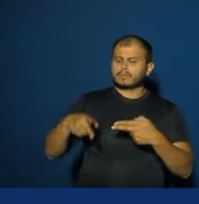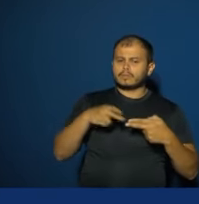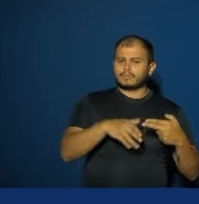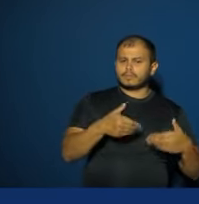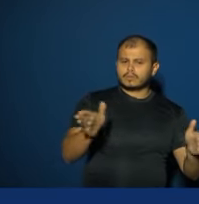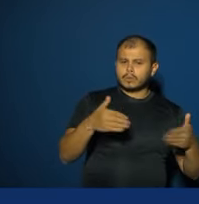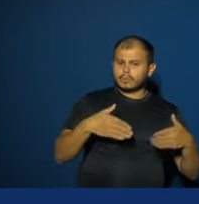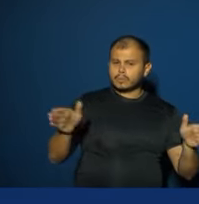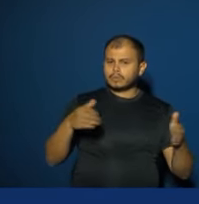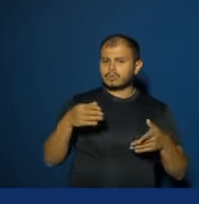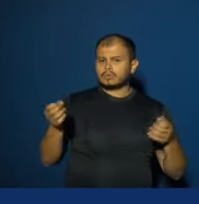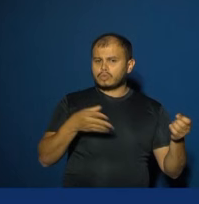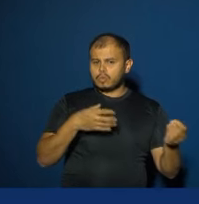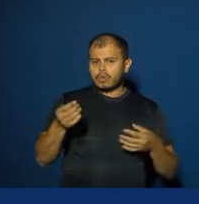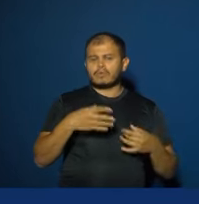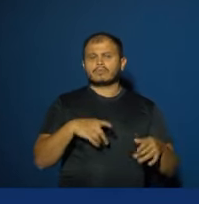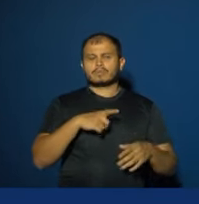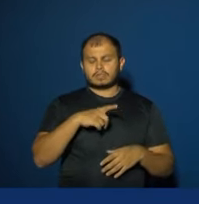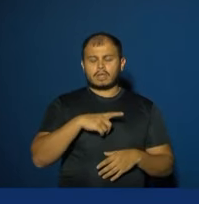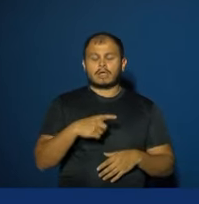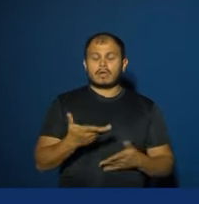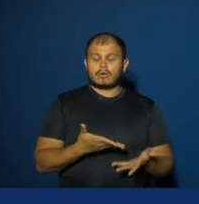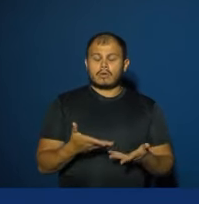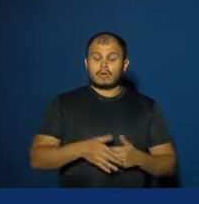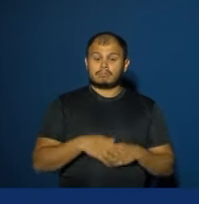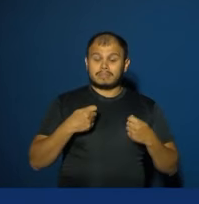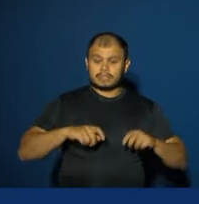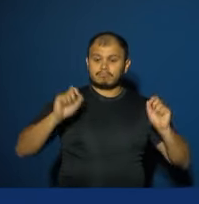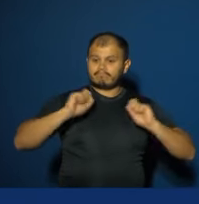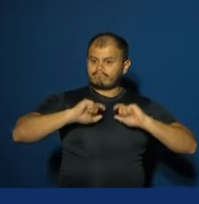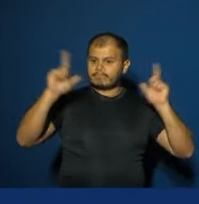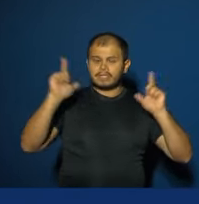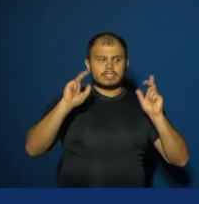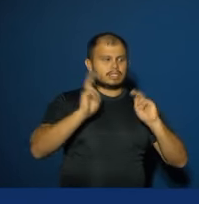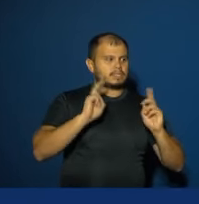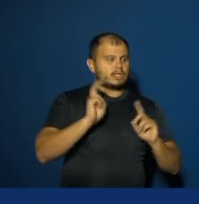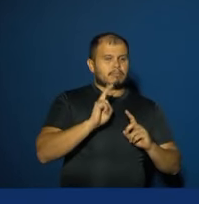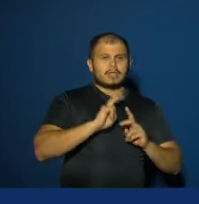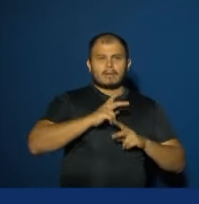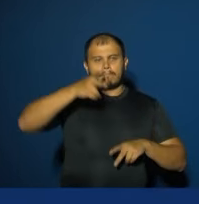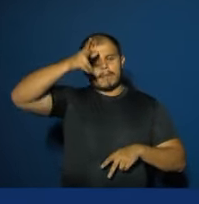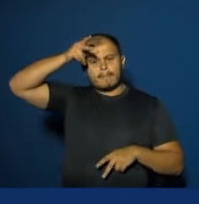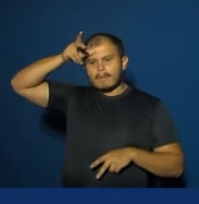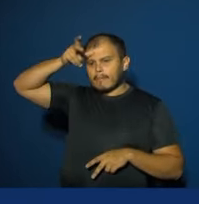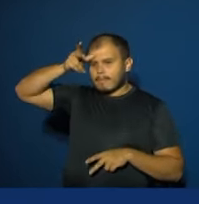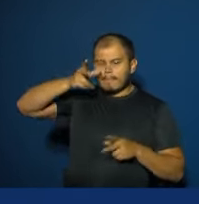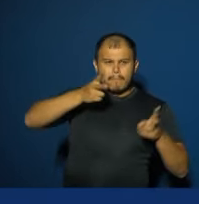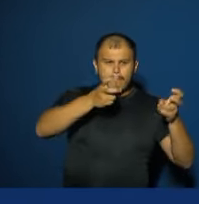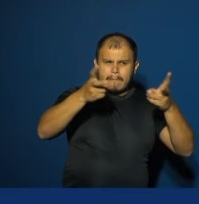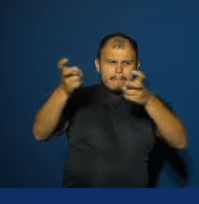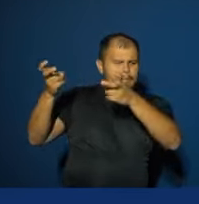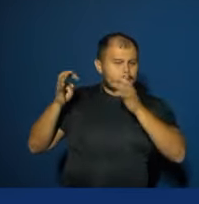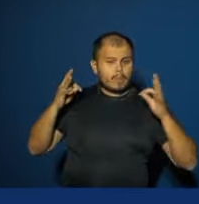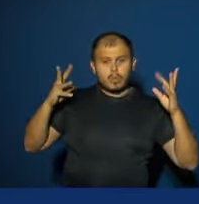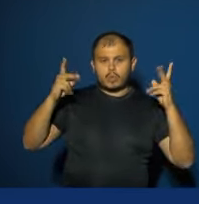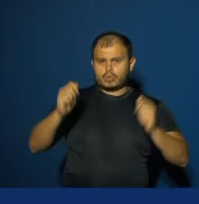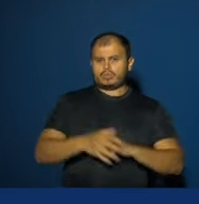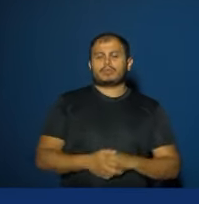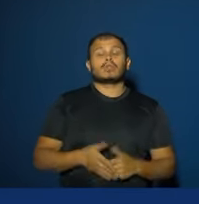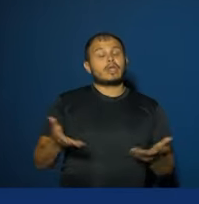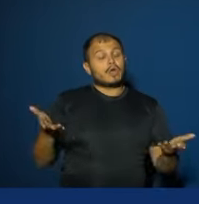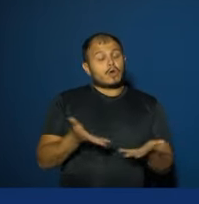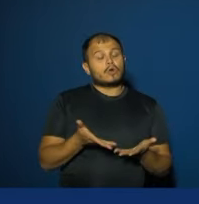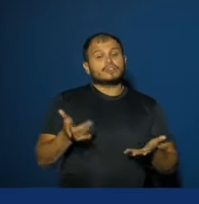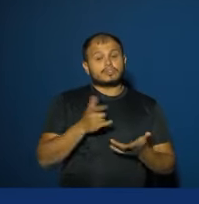novas marcas domésticas surgindo a gente tem que estar sempre antenado para ver que essa coisa tá acontecendo e graças a Deus nosso setor tá indo muito bem